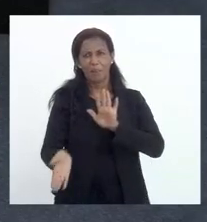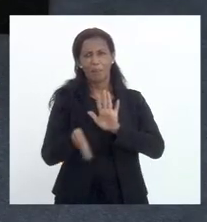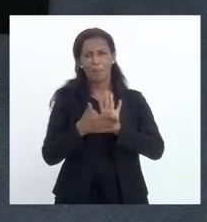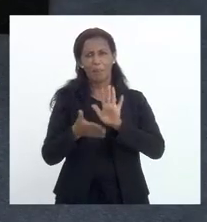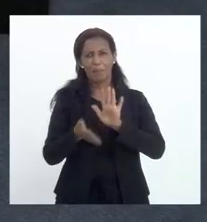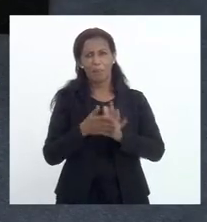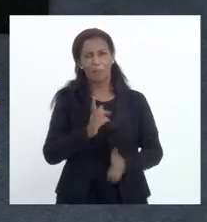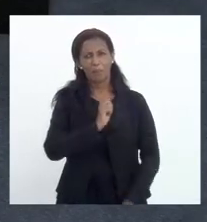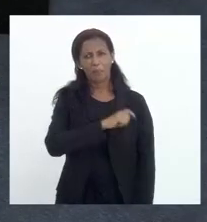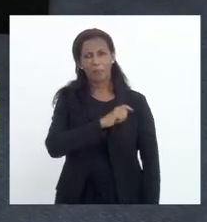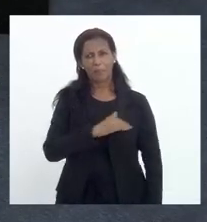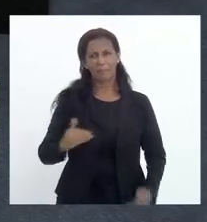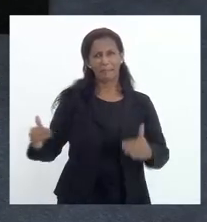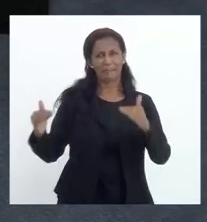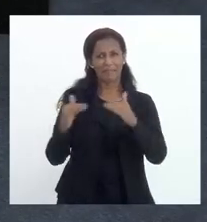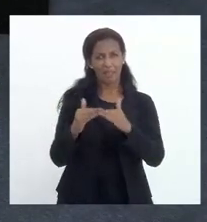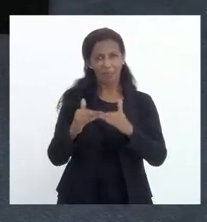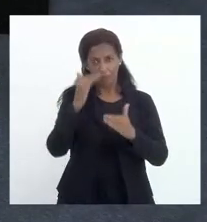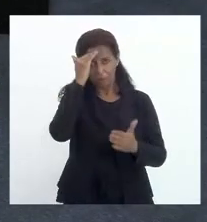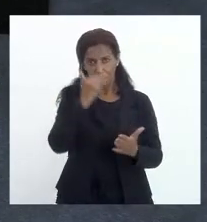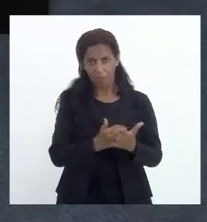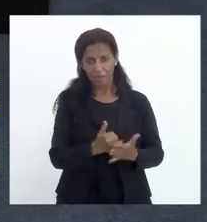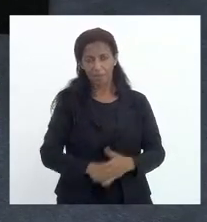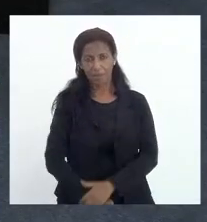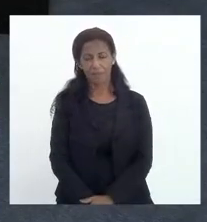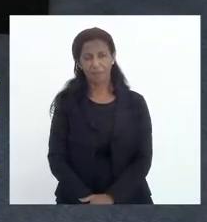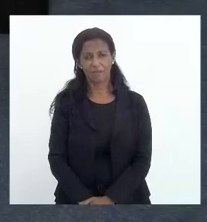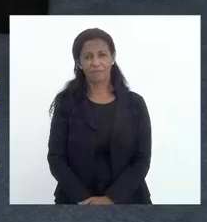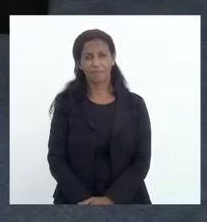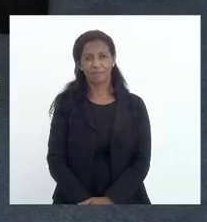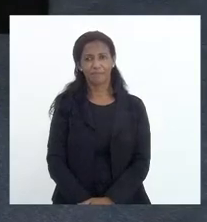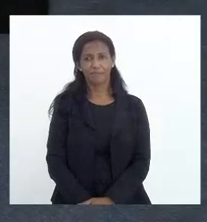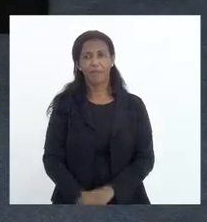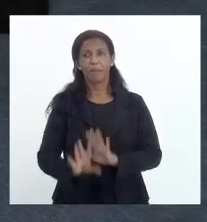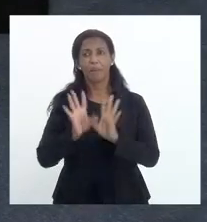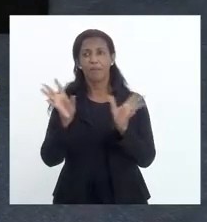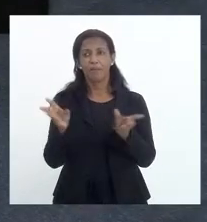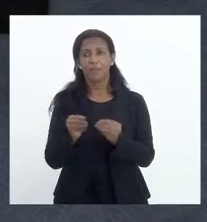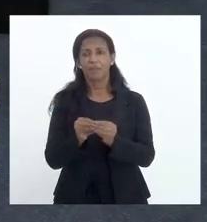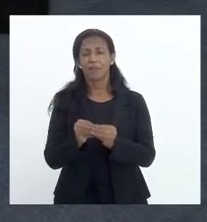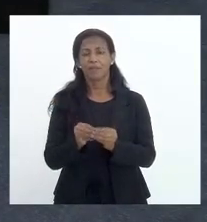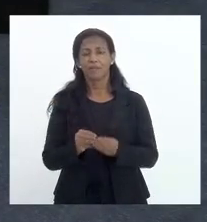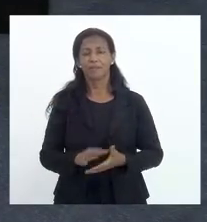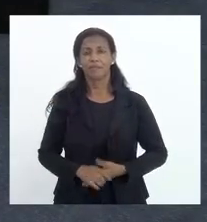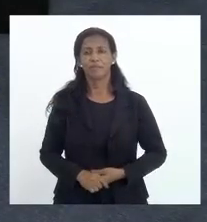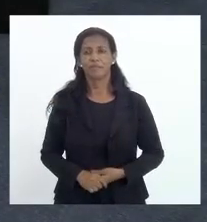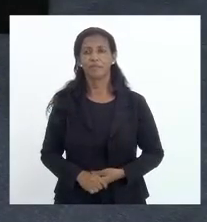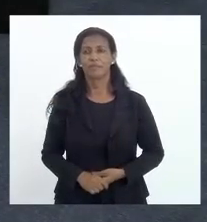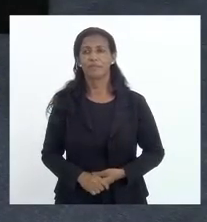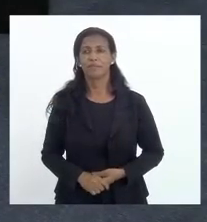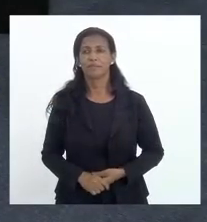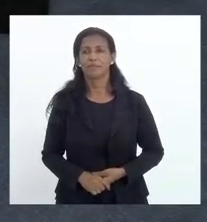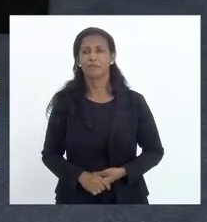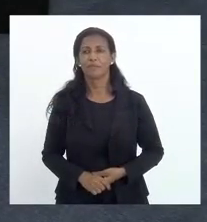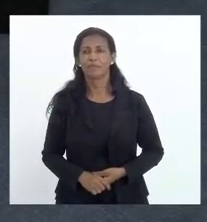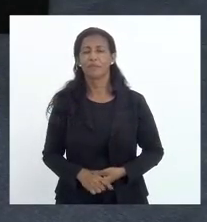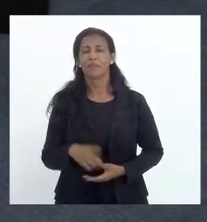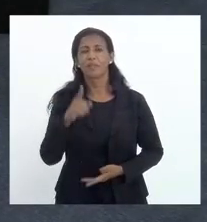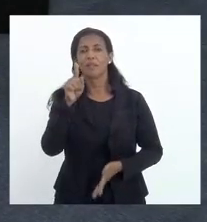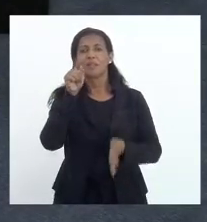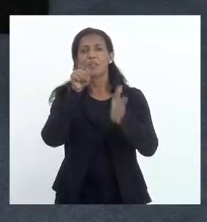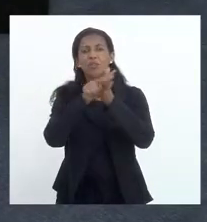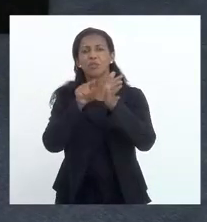gasto. Será que o Estado vai cumprir esse mínimo? Então, para poder finalizar, concluir a minha fala, deputado Dos Paulo, com as